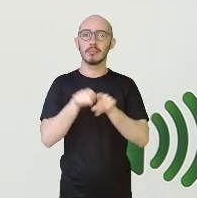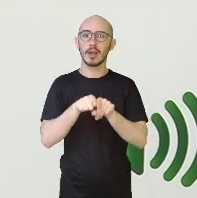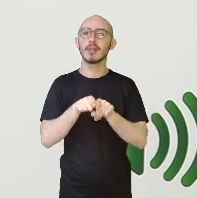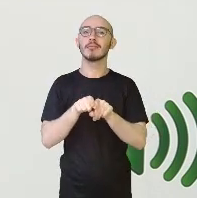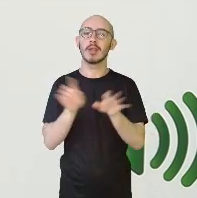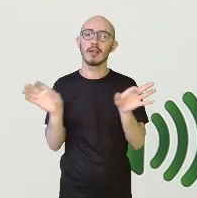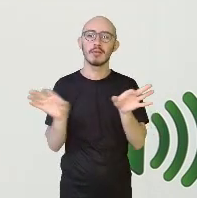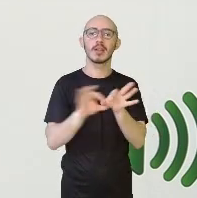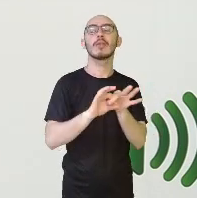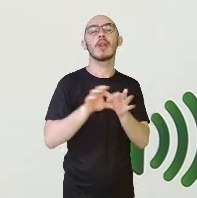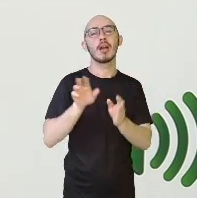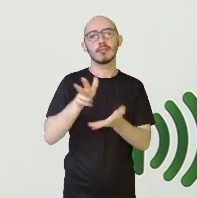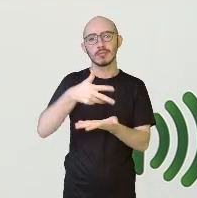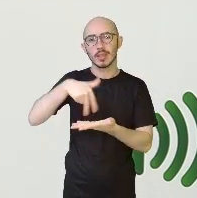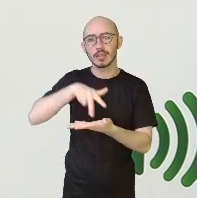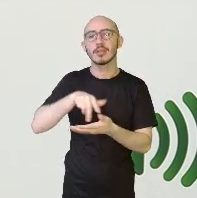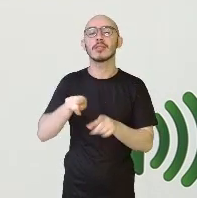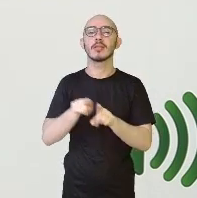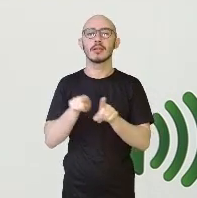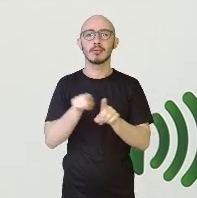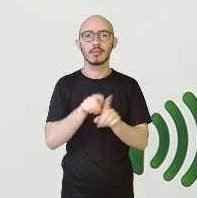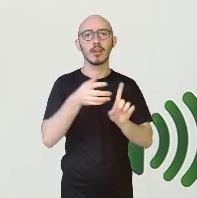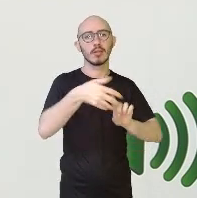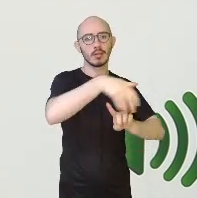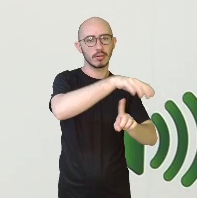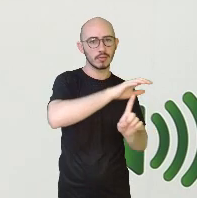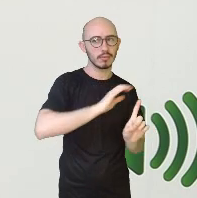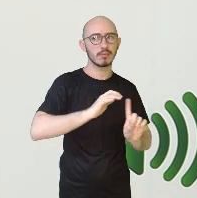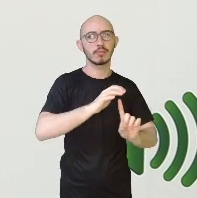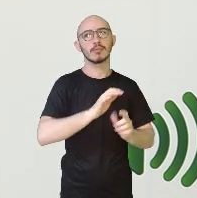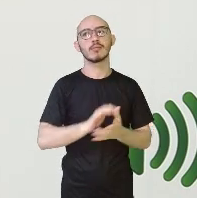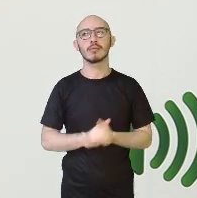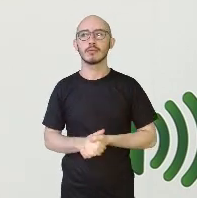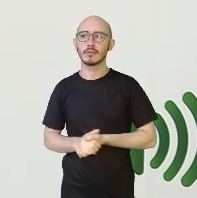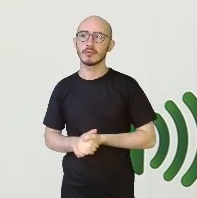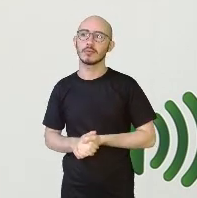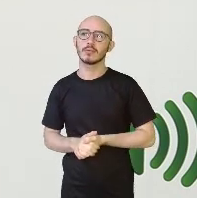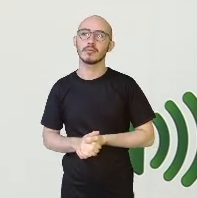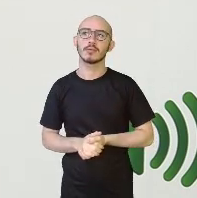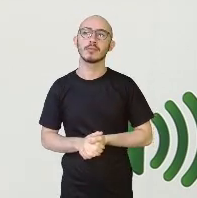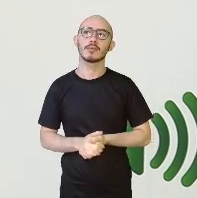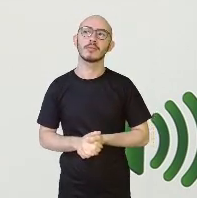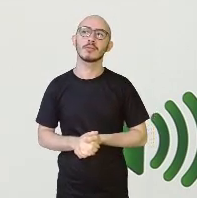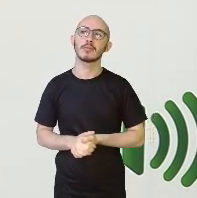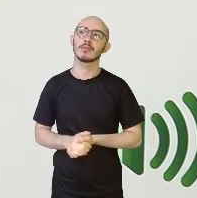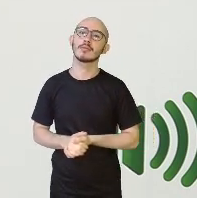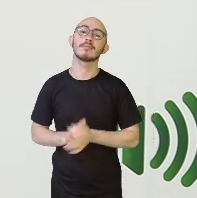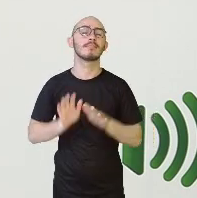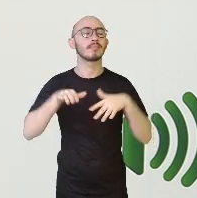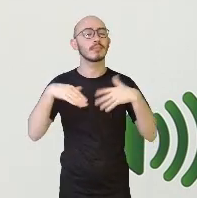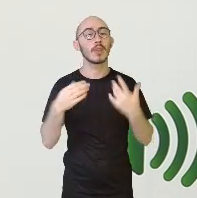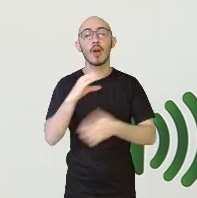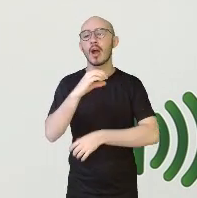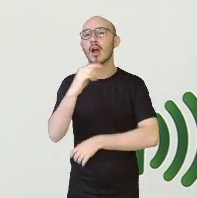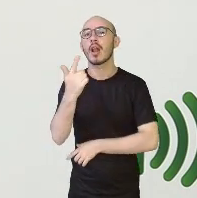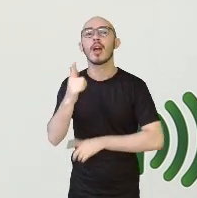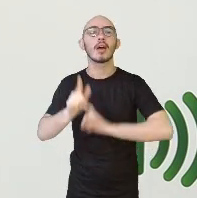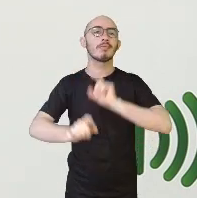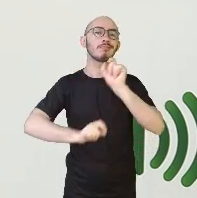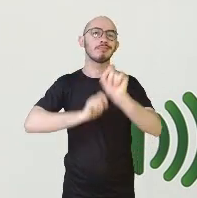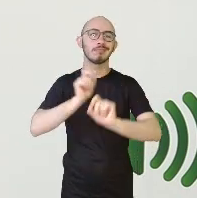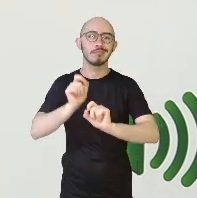movimento coreográfico da dança do frevo. Exatamente. E, claro,